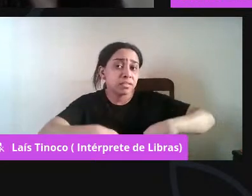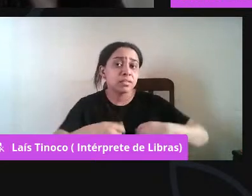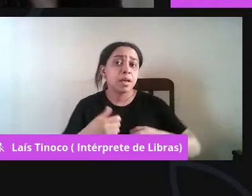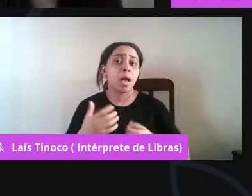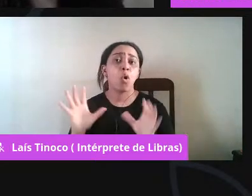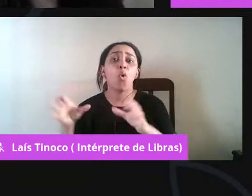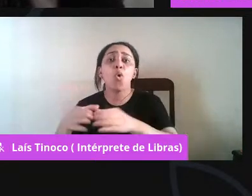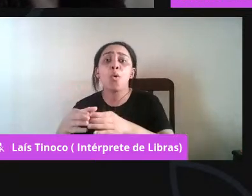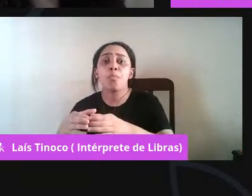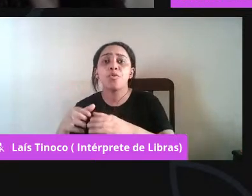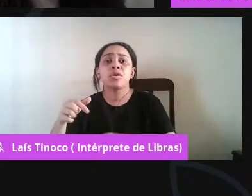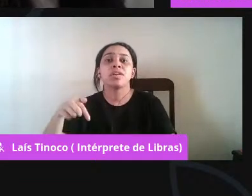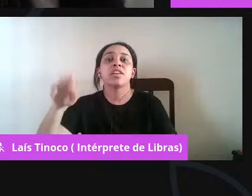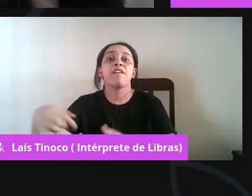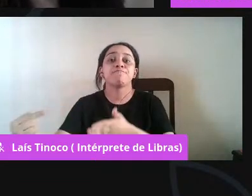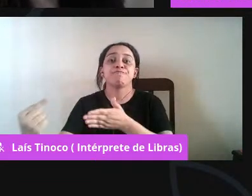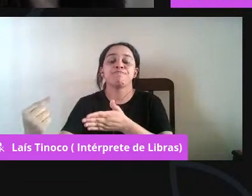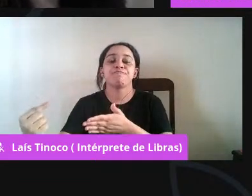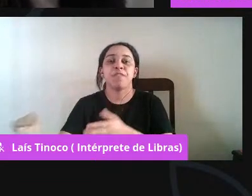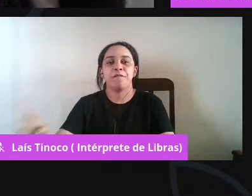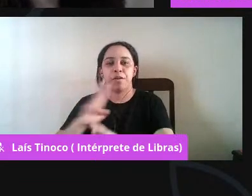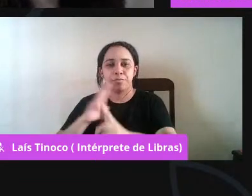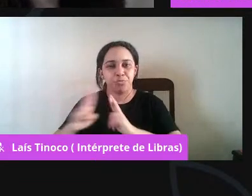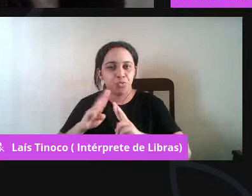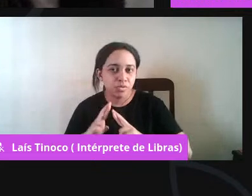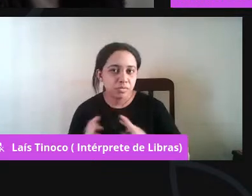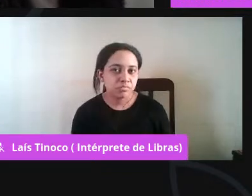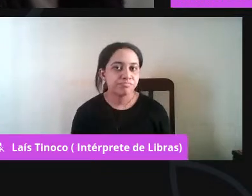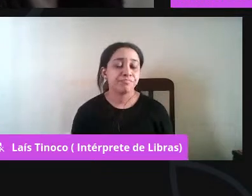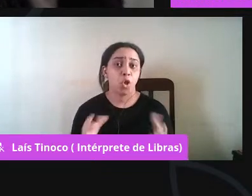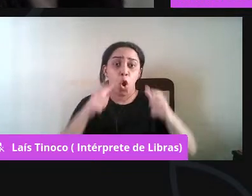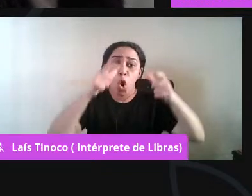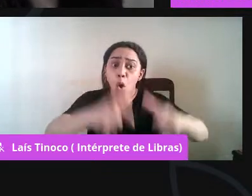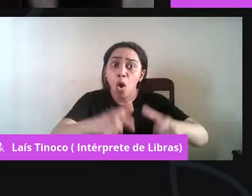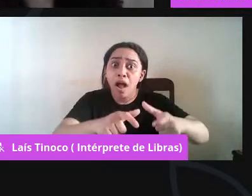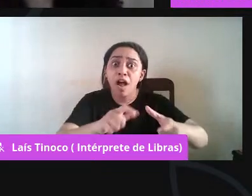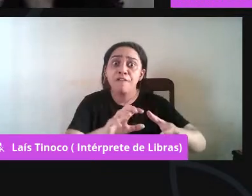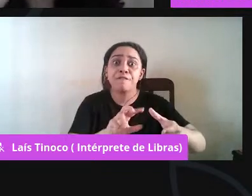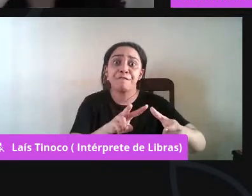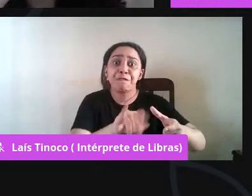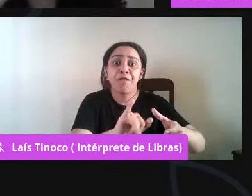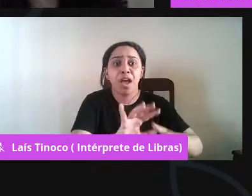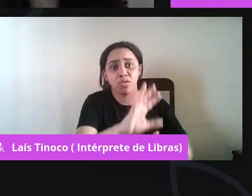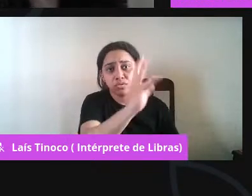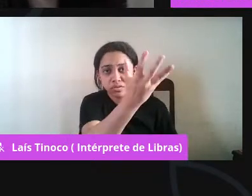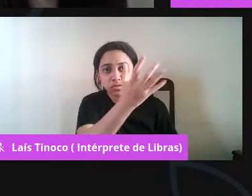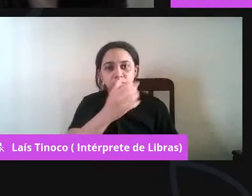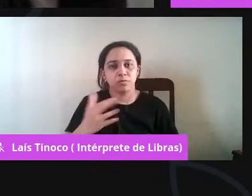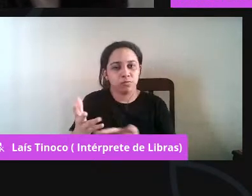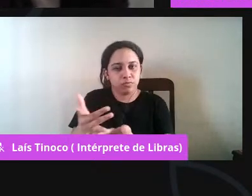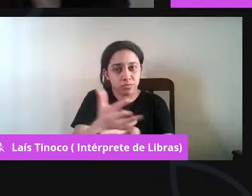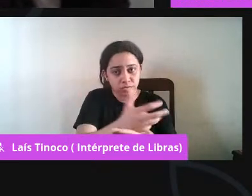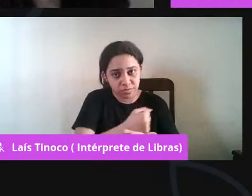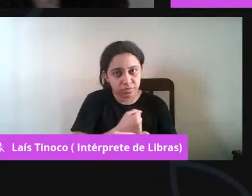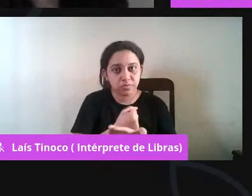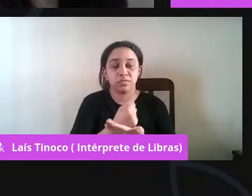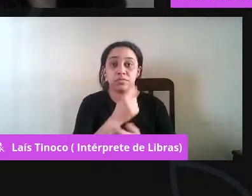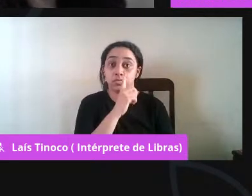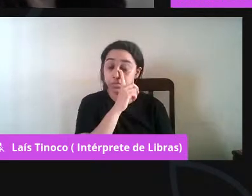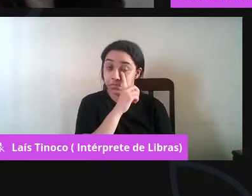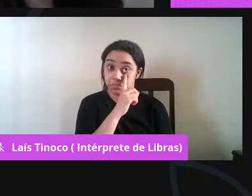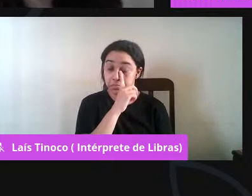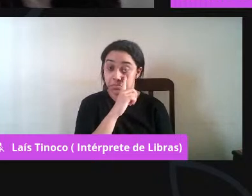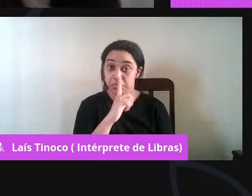ver, quais são as localidades que você vai fazer. Feito esse levantamento, tudo pronto, você faz a transcrição, claro, e aí